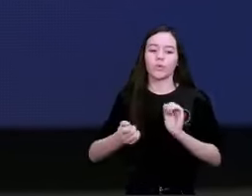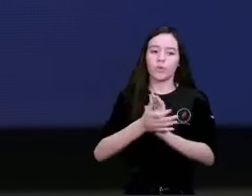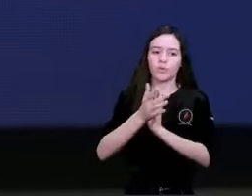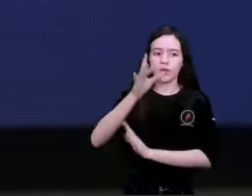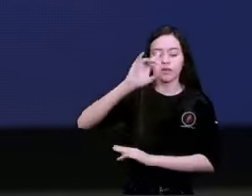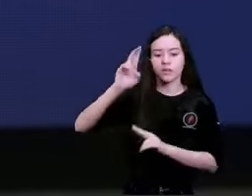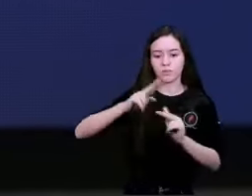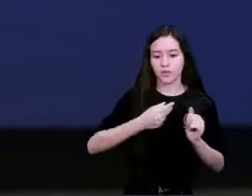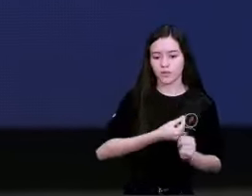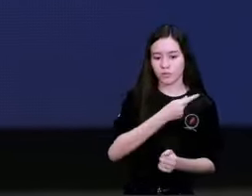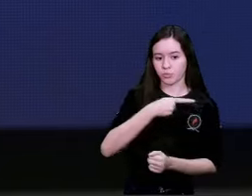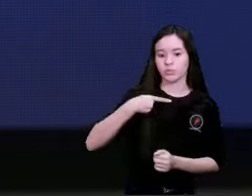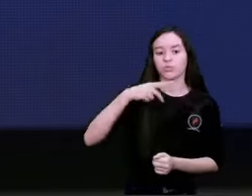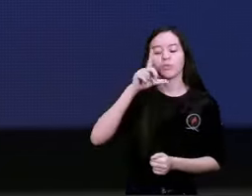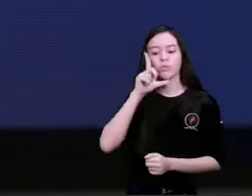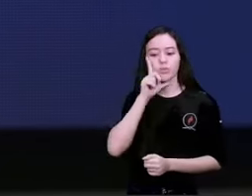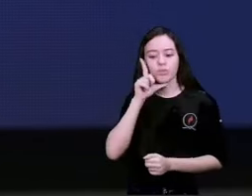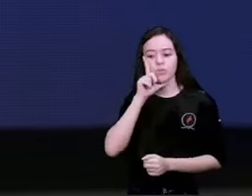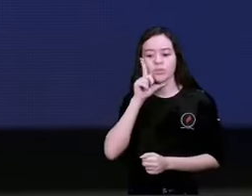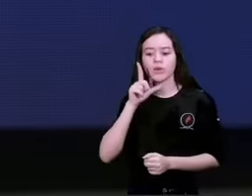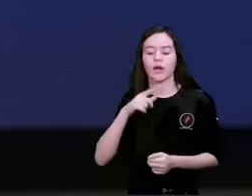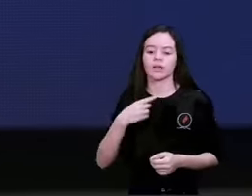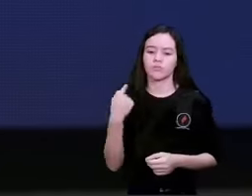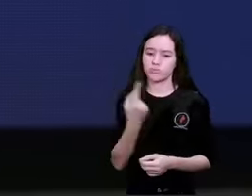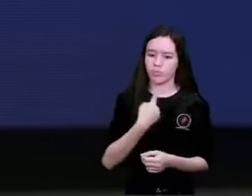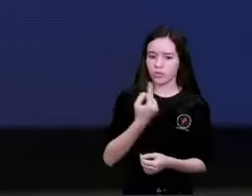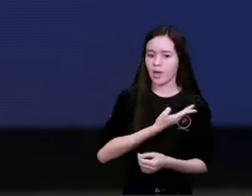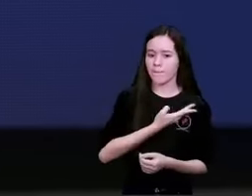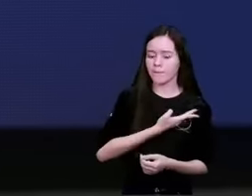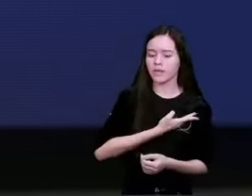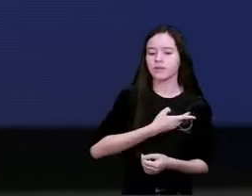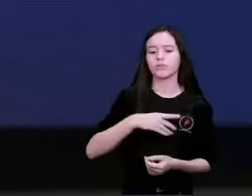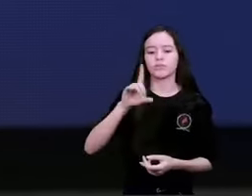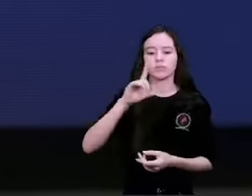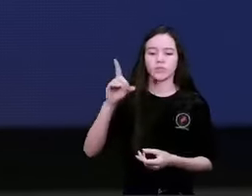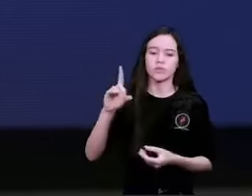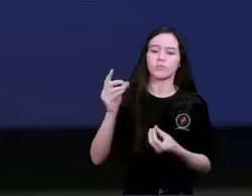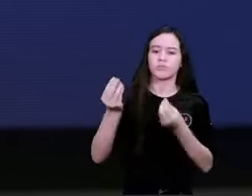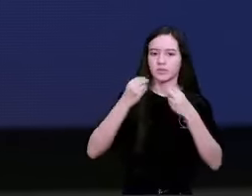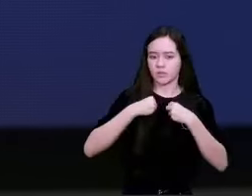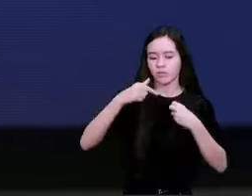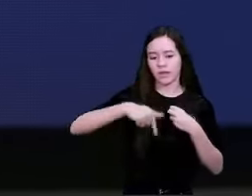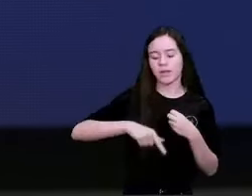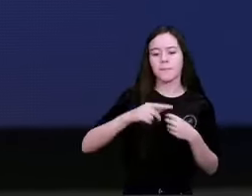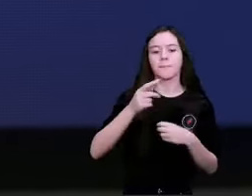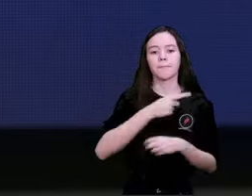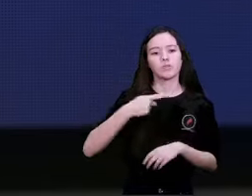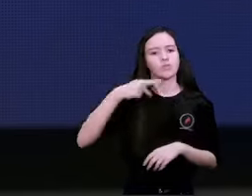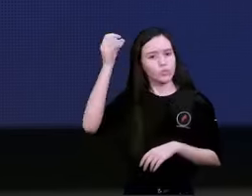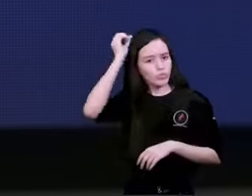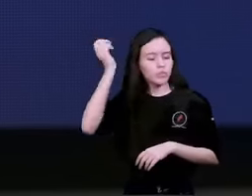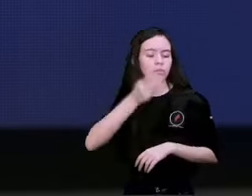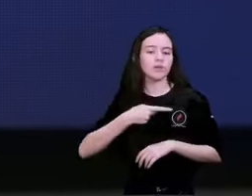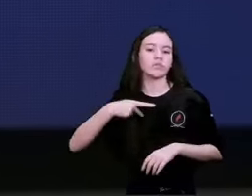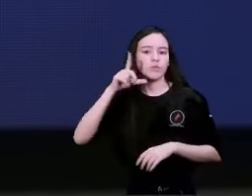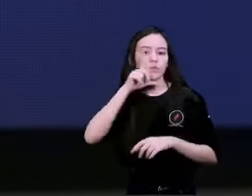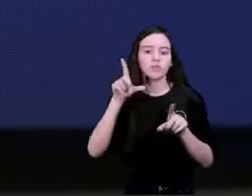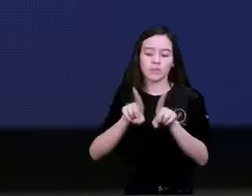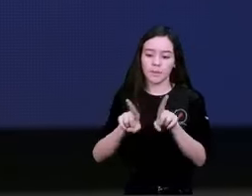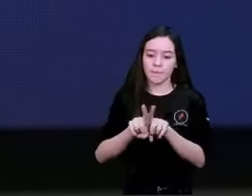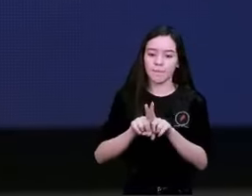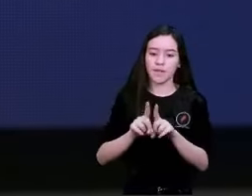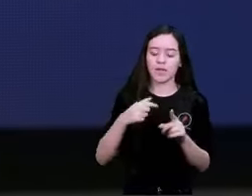vida do pastor Lucas, que são amigos que Deus tem me dado nesse lugar, tanto o pastor Odilton quanto o pastor Lucas, desde